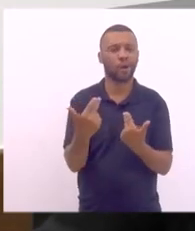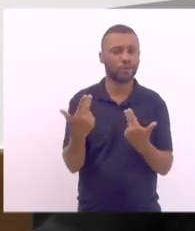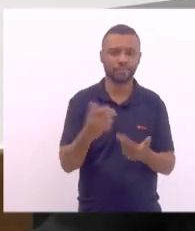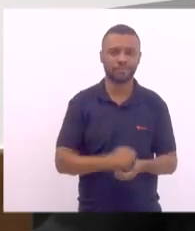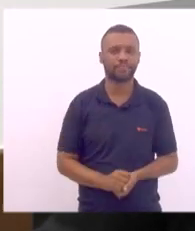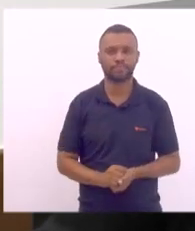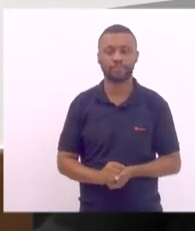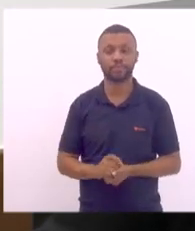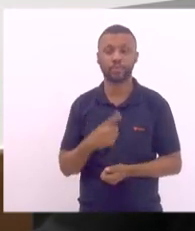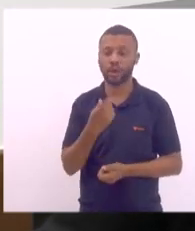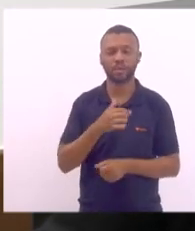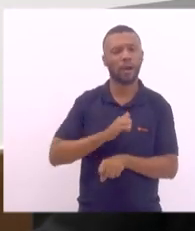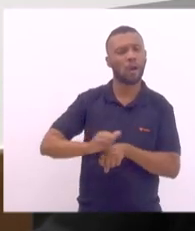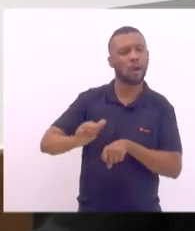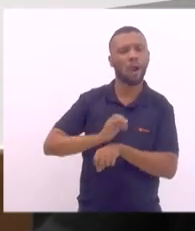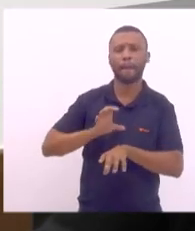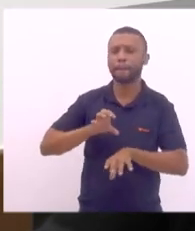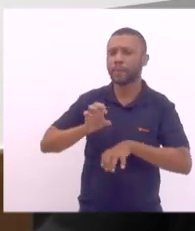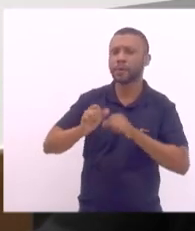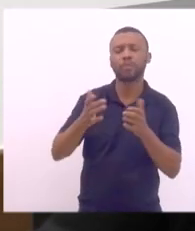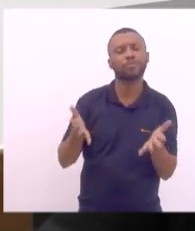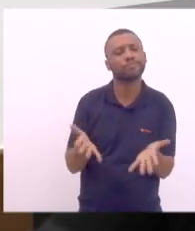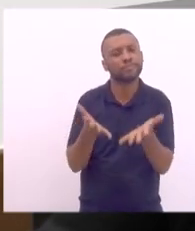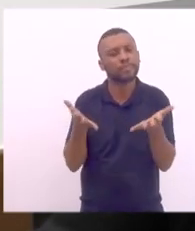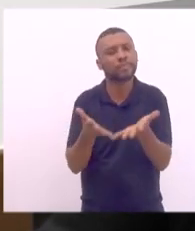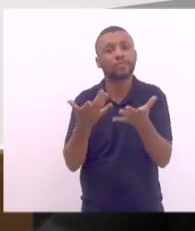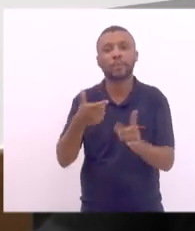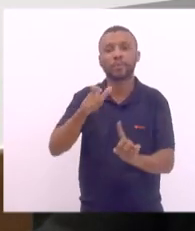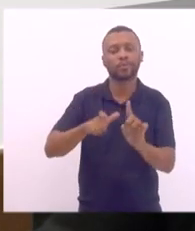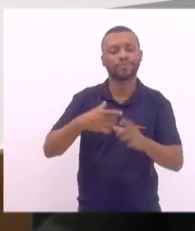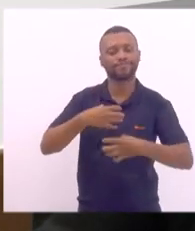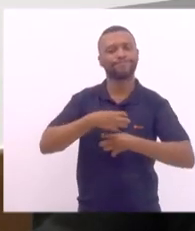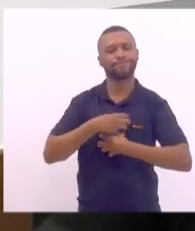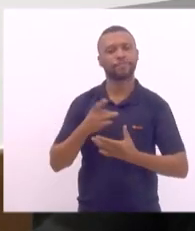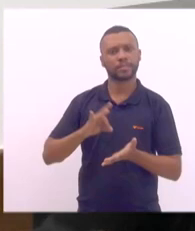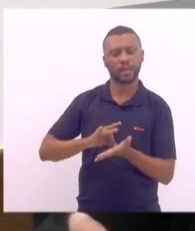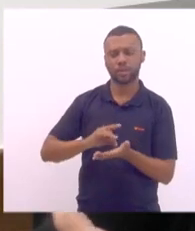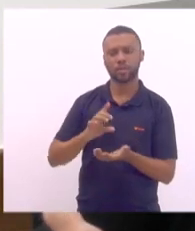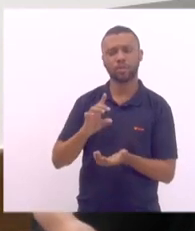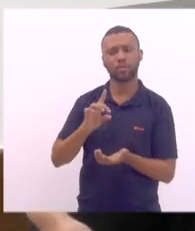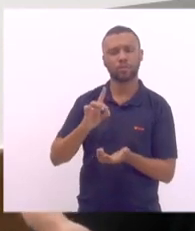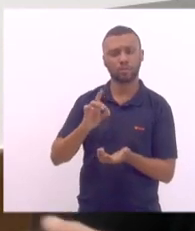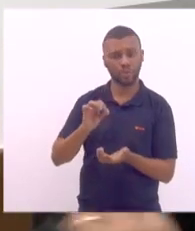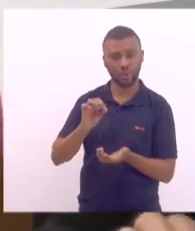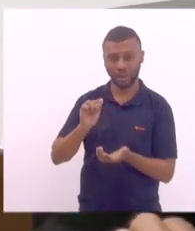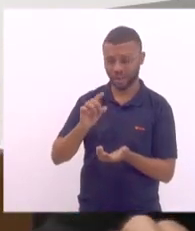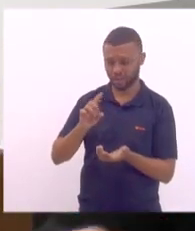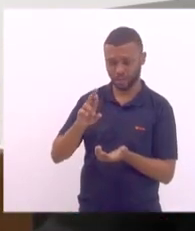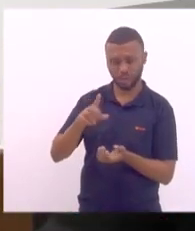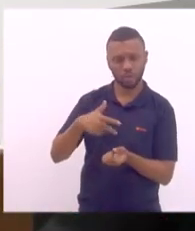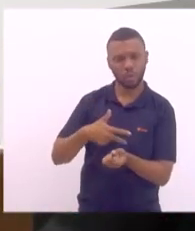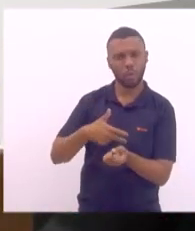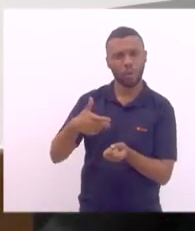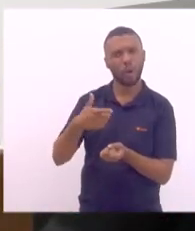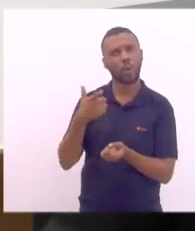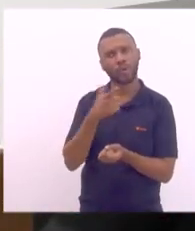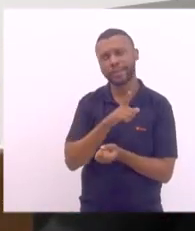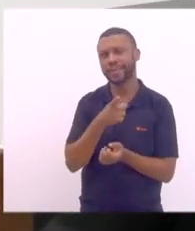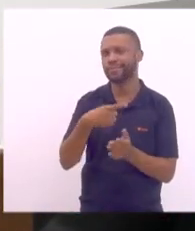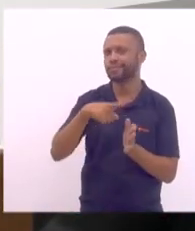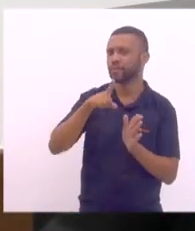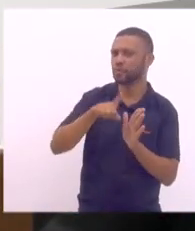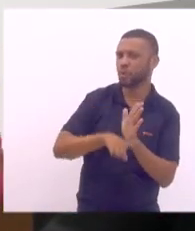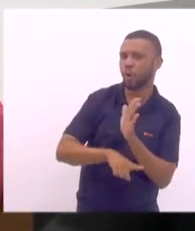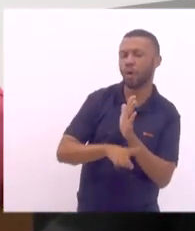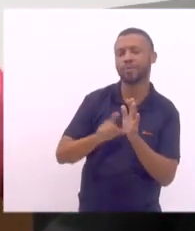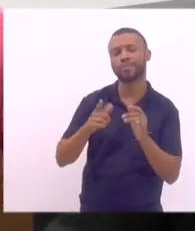de buscar um incentivo é que a pessoa que ela se torne realmente um doador, ela possa adquirir uma meia entrada em algum lugar